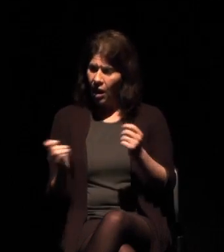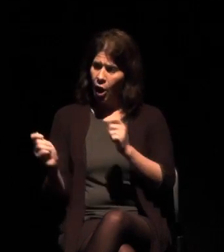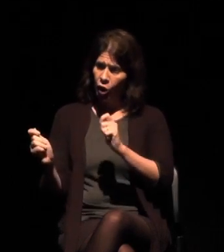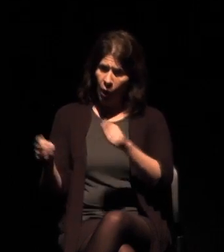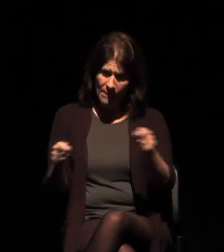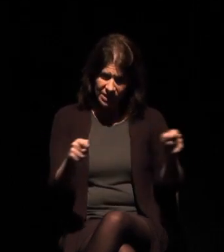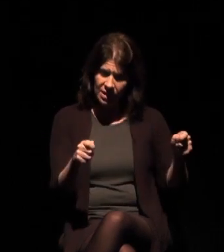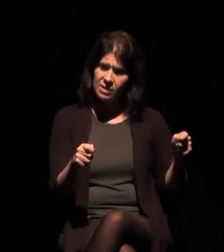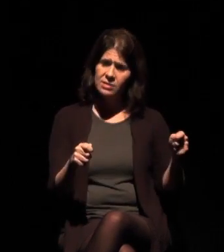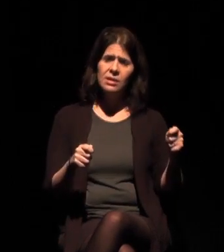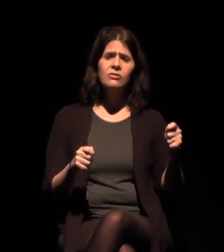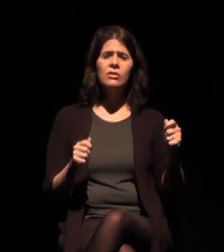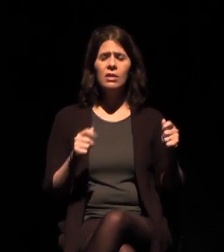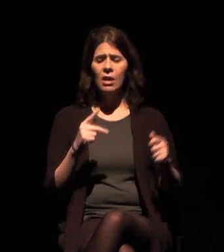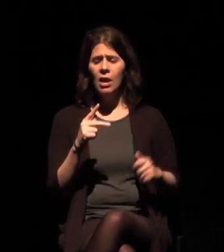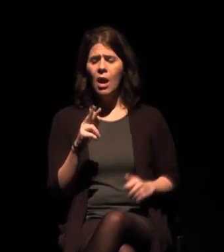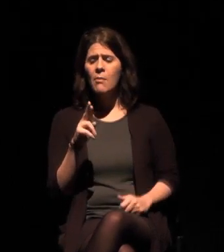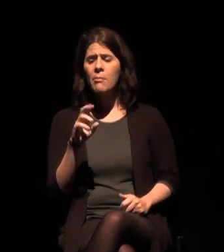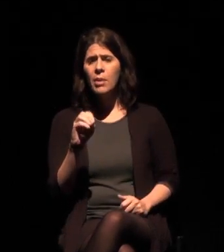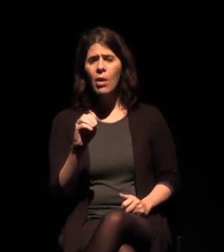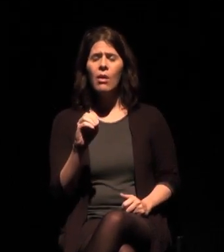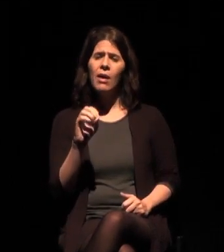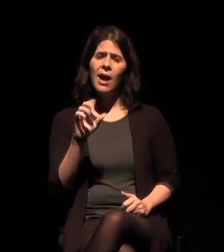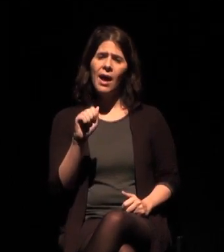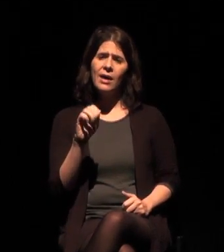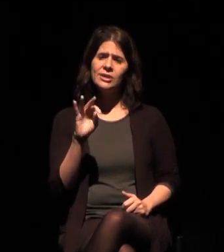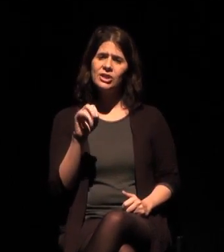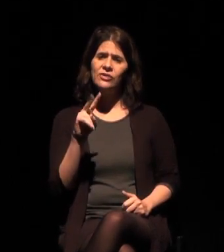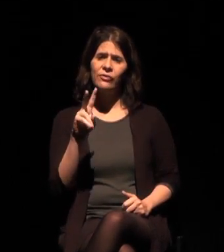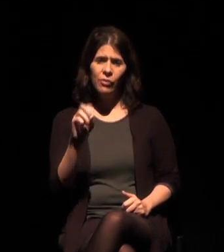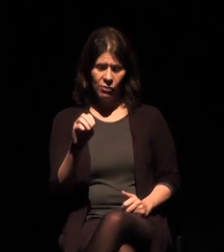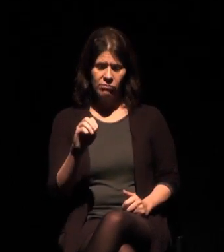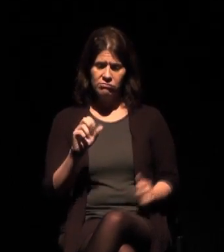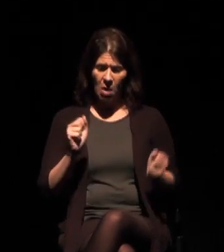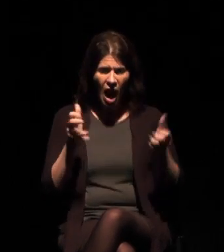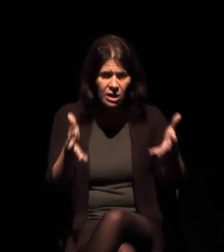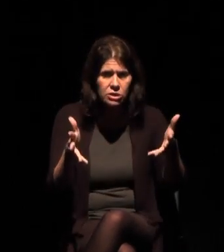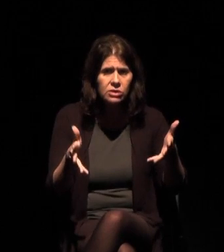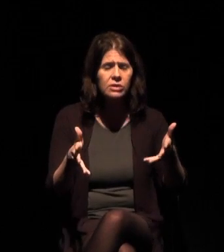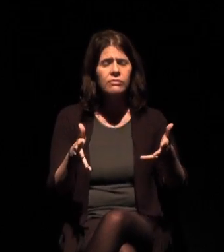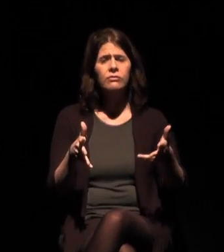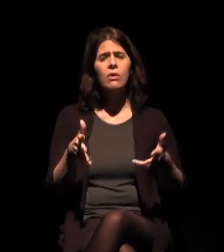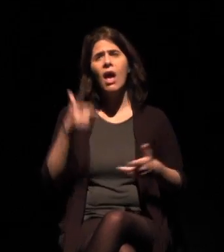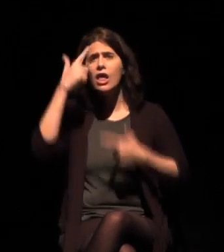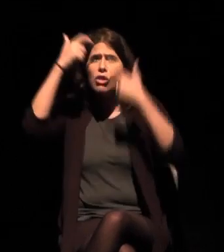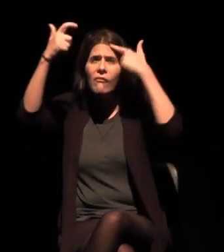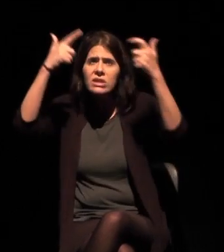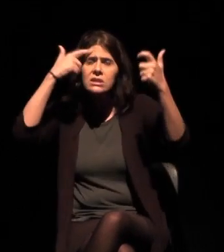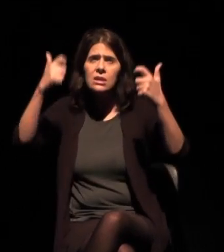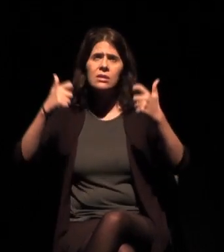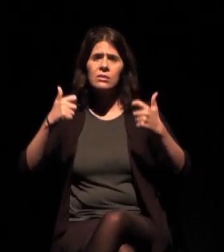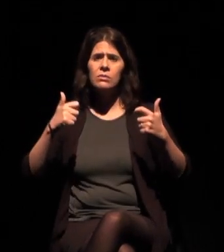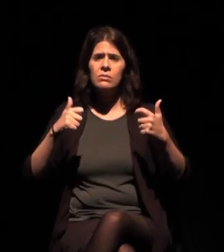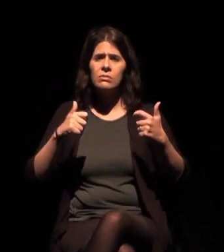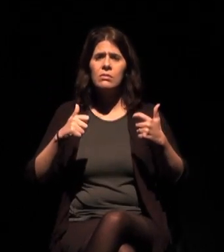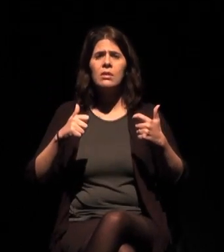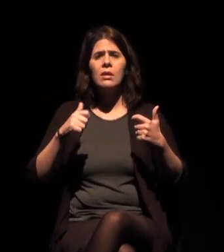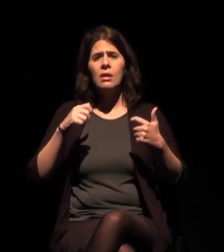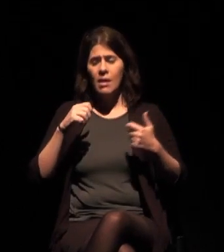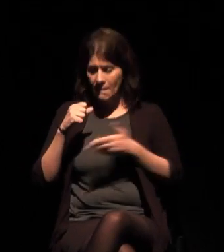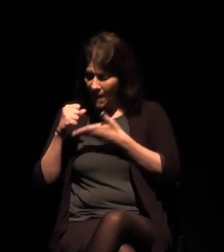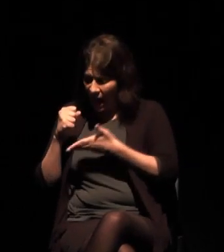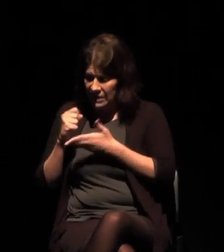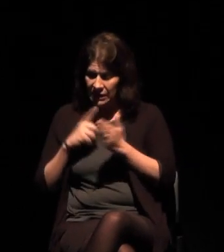proativa lado de inovação de criação do próprio negócio é bastante tecnológico e se isso não